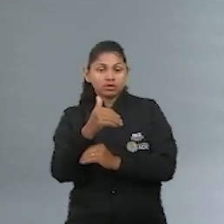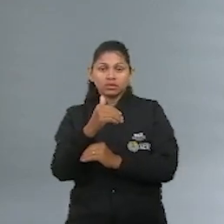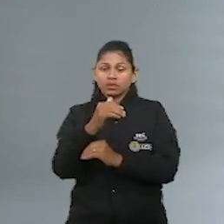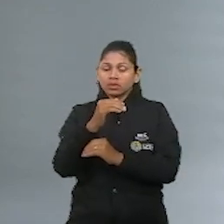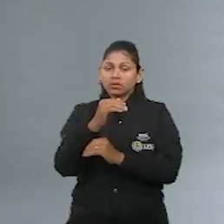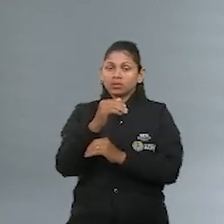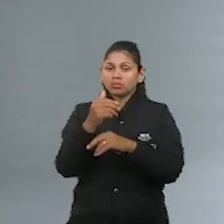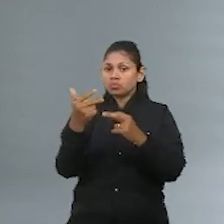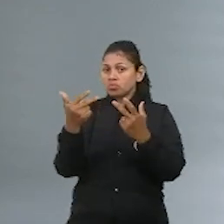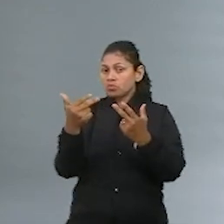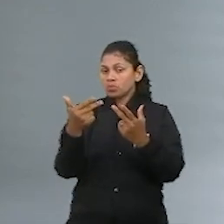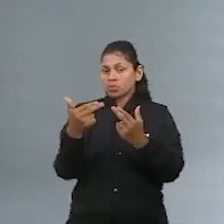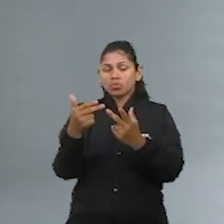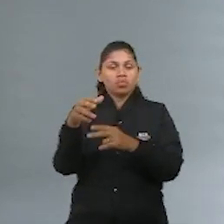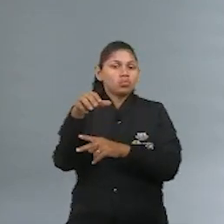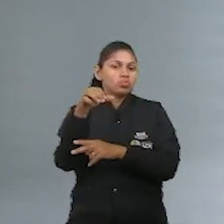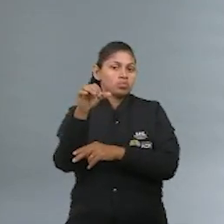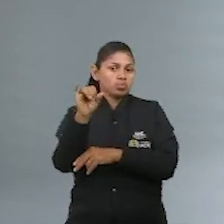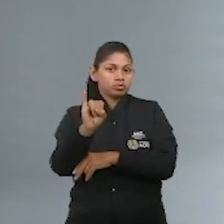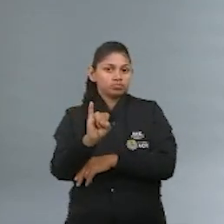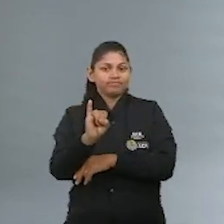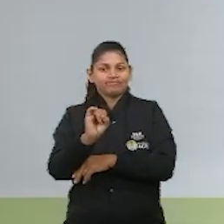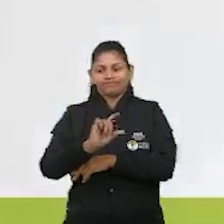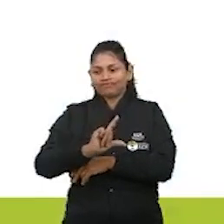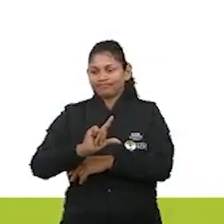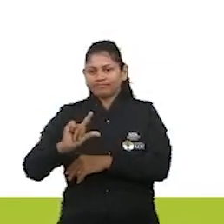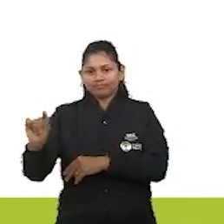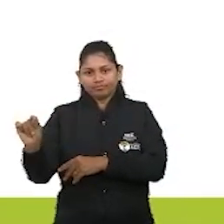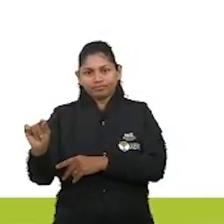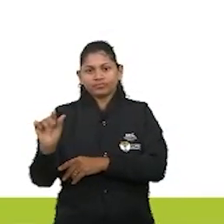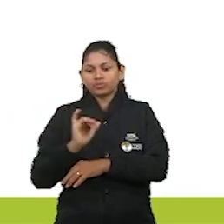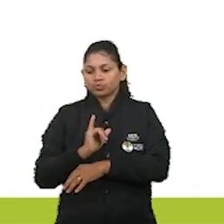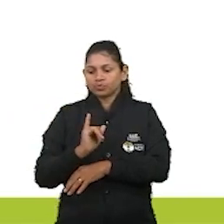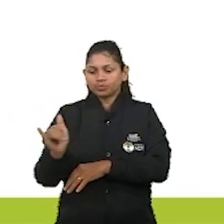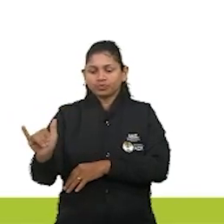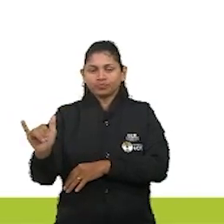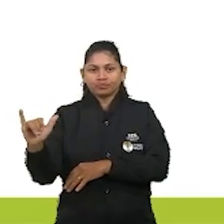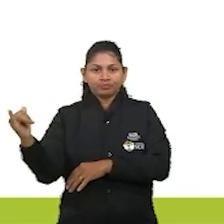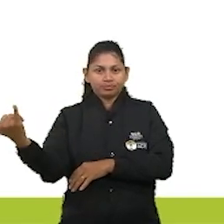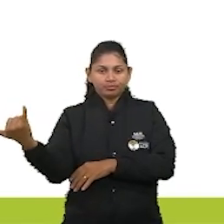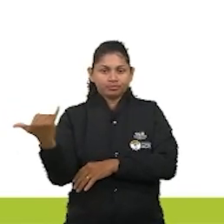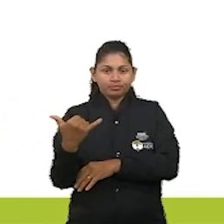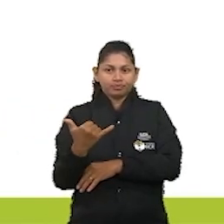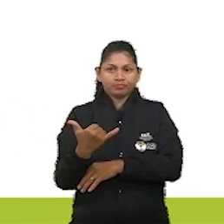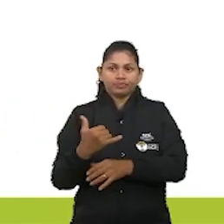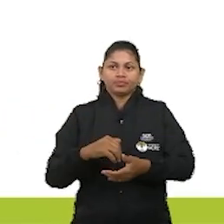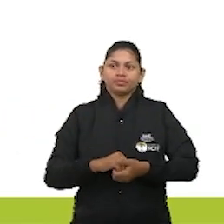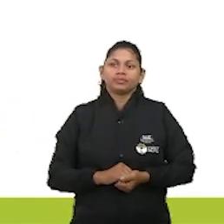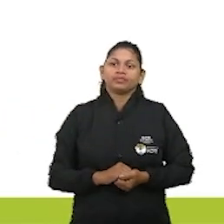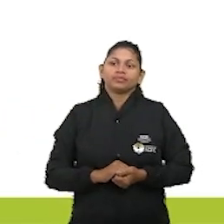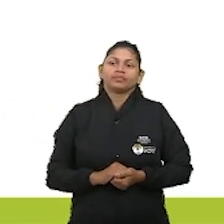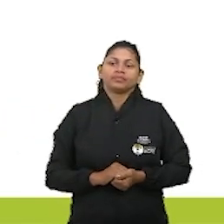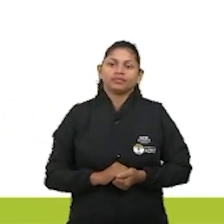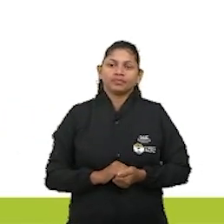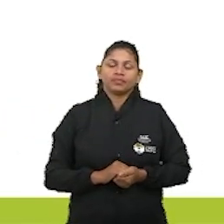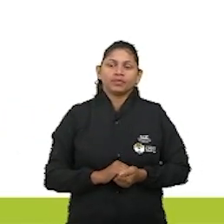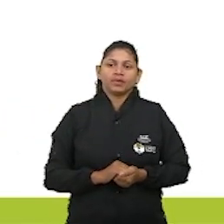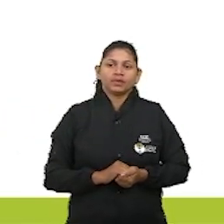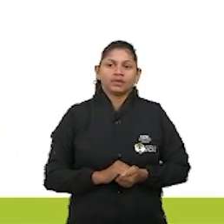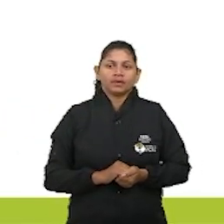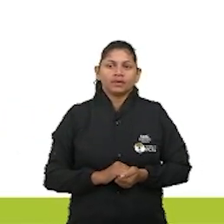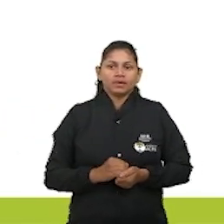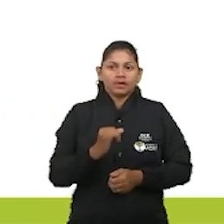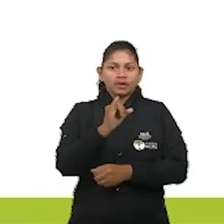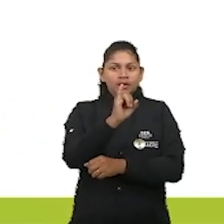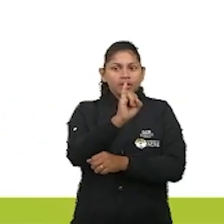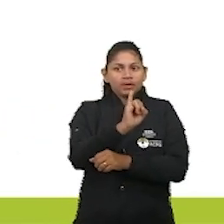dessa mesma parte, você pode verificar aqui, eu tenho I1 e I3. I1 e I3, eles estão entrando,